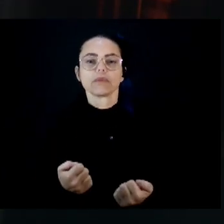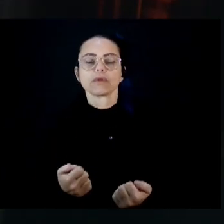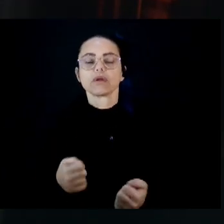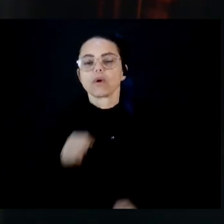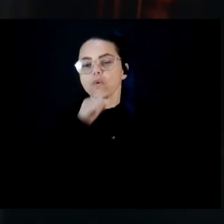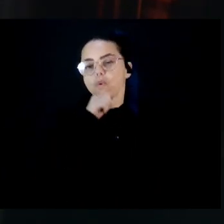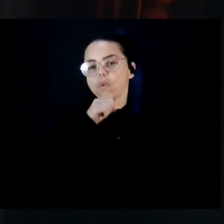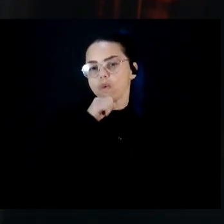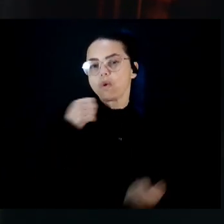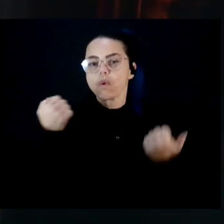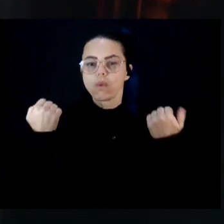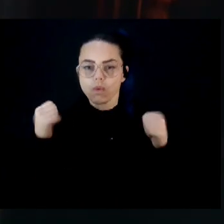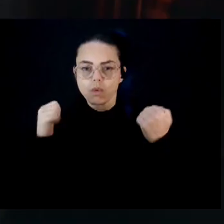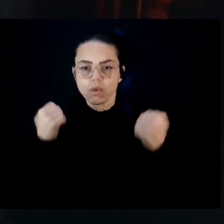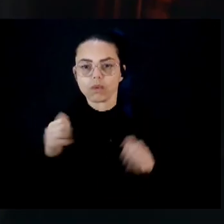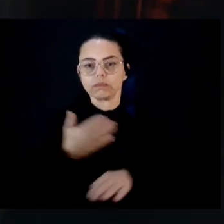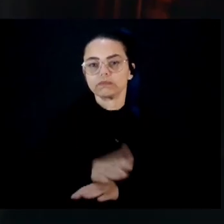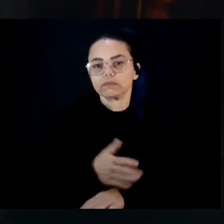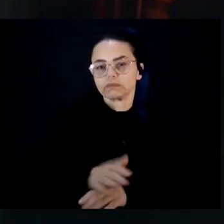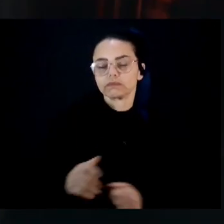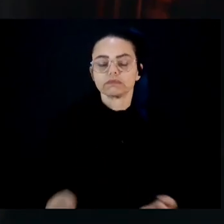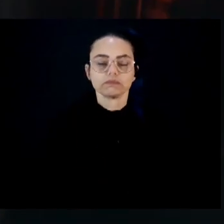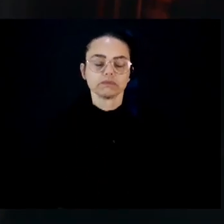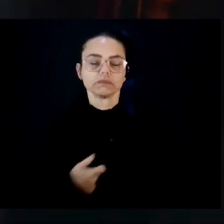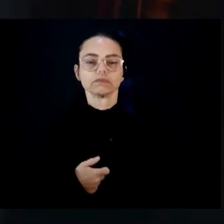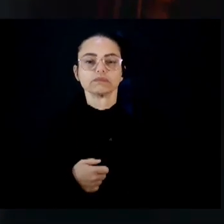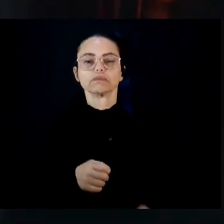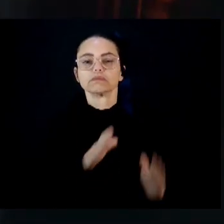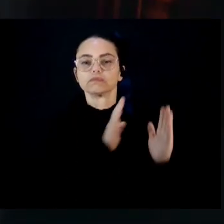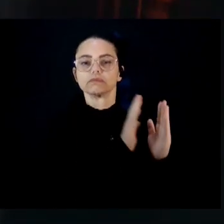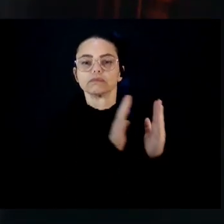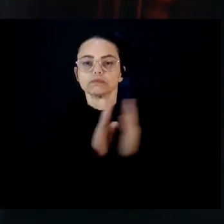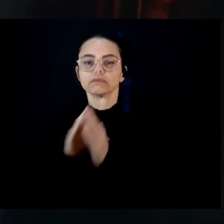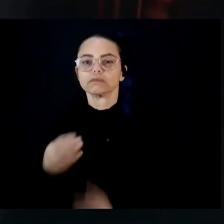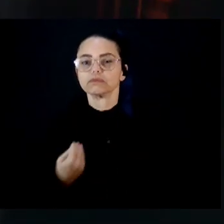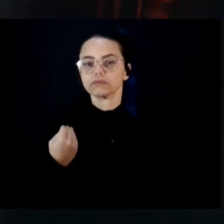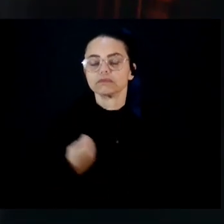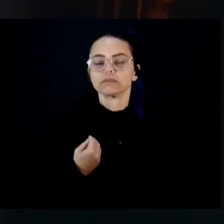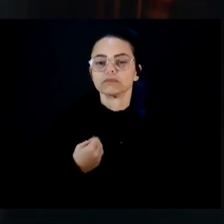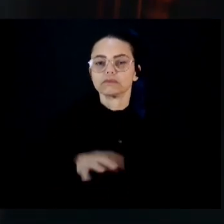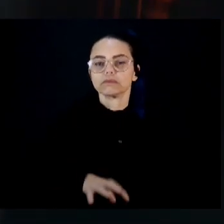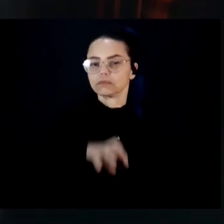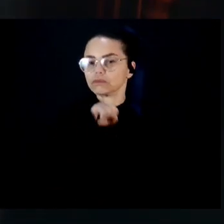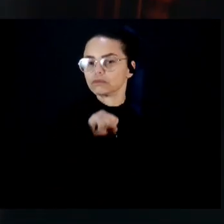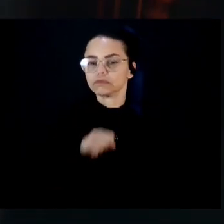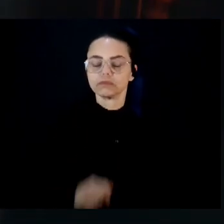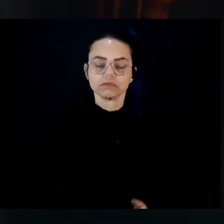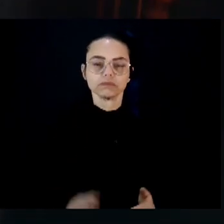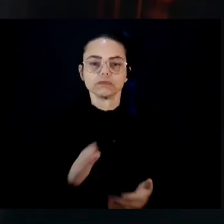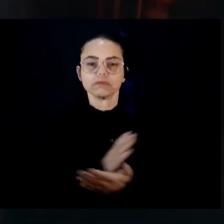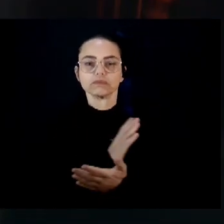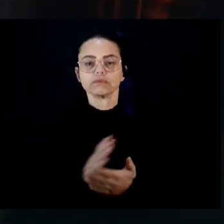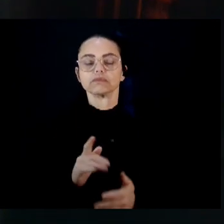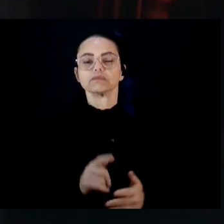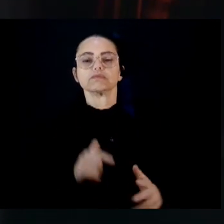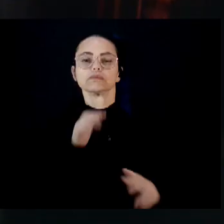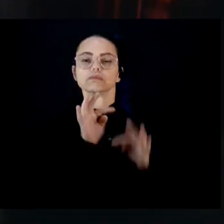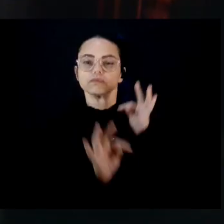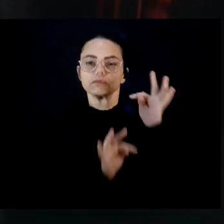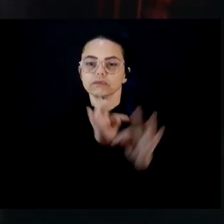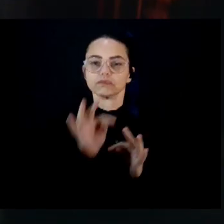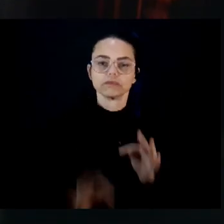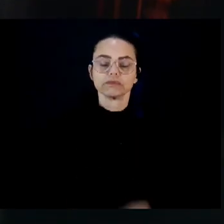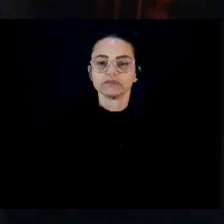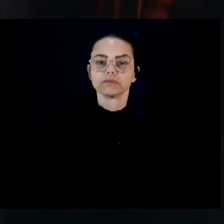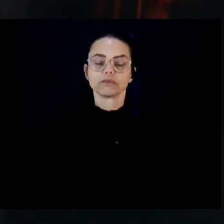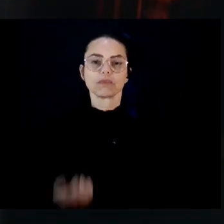em fases da vida, como nós falamos no início do programa, né? Menopausa e alguns tratamentos específicos. Mas suplementação é